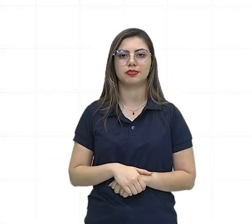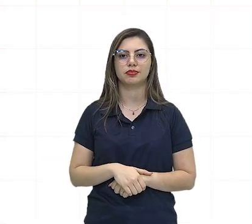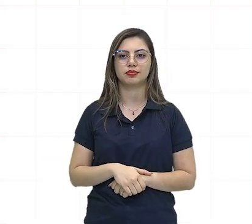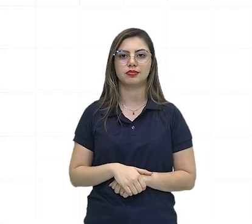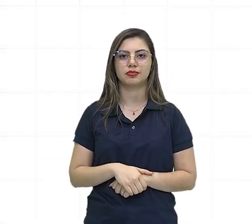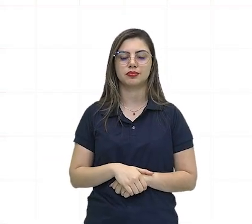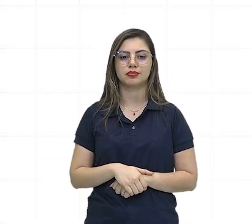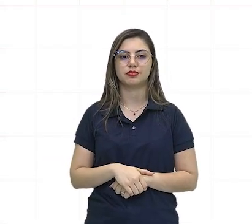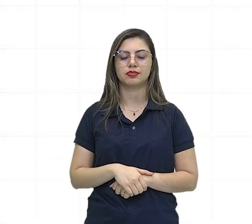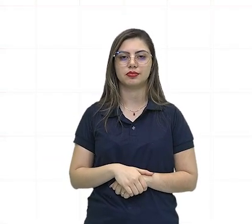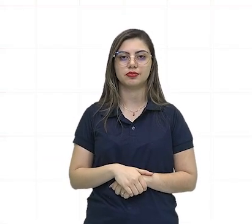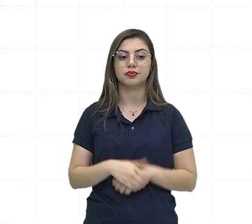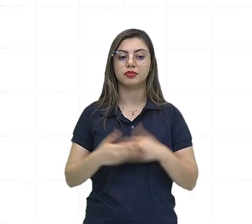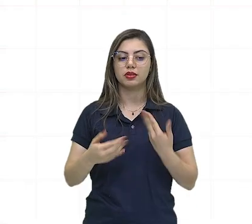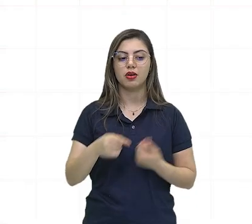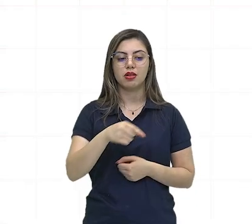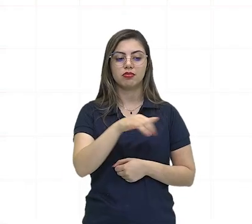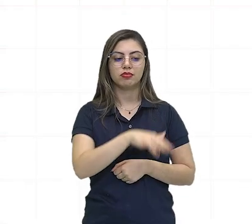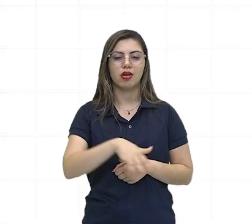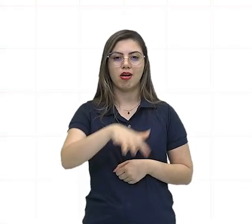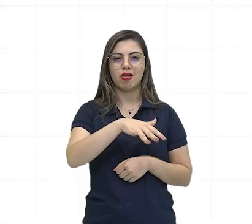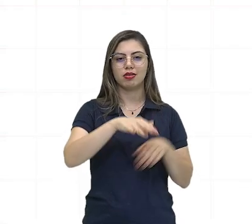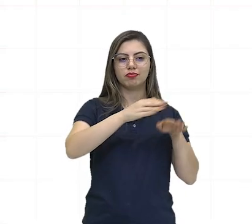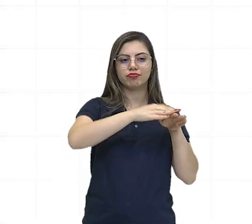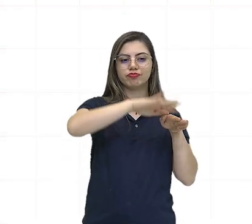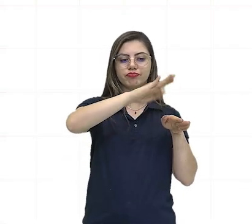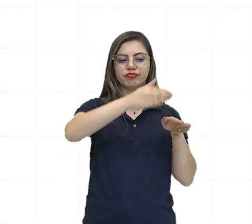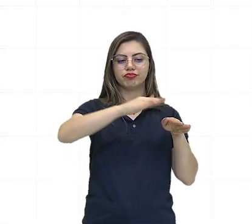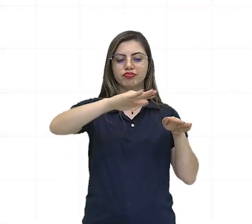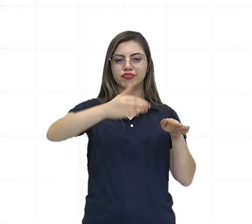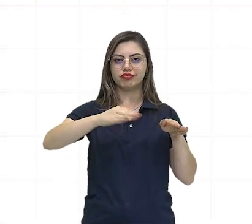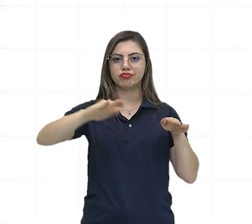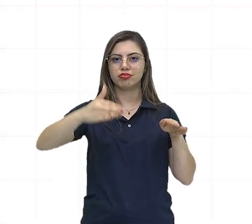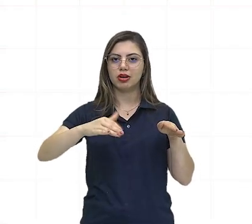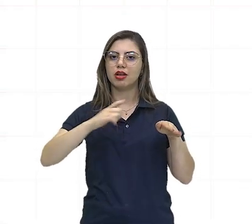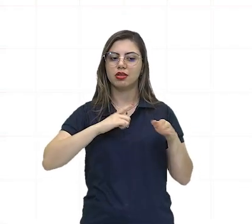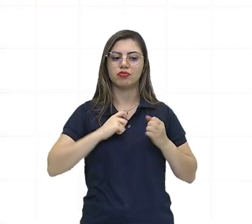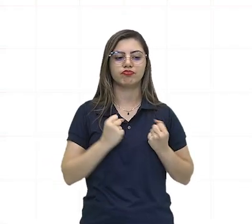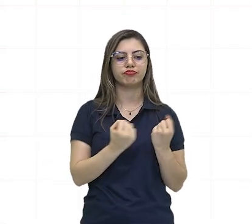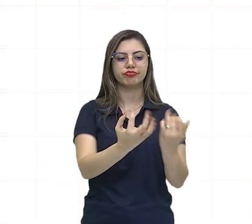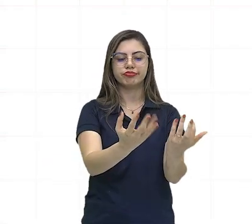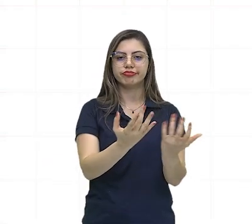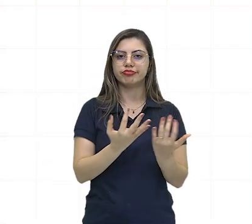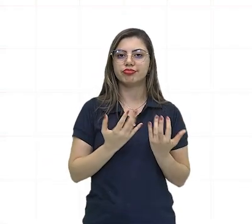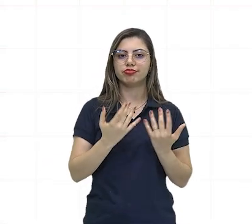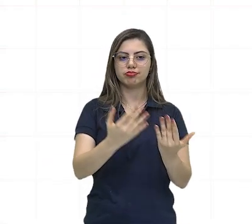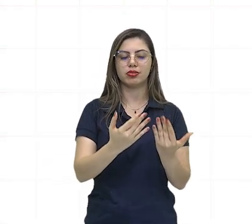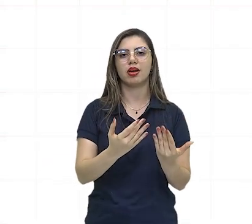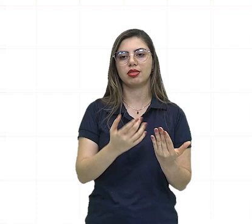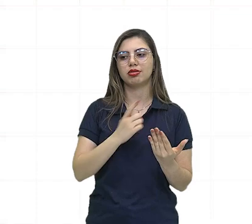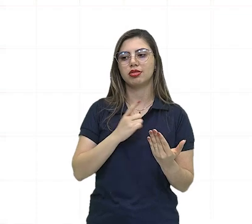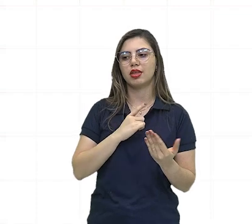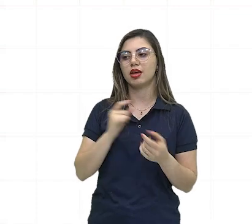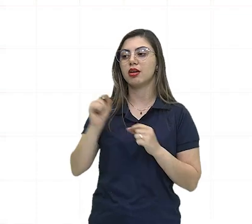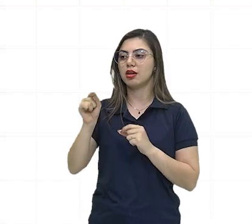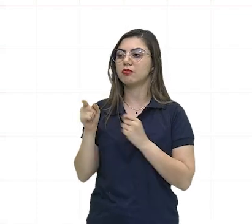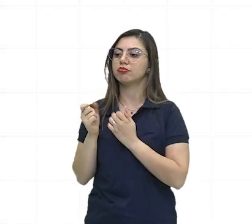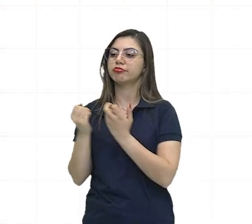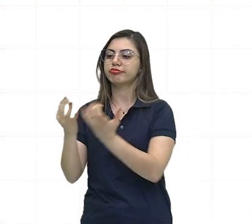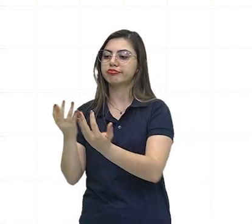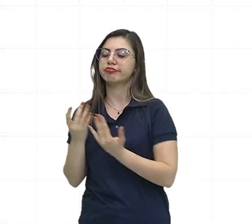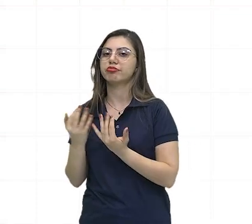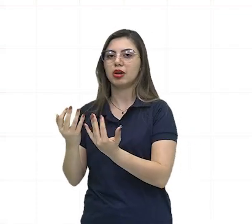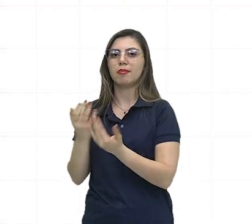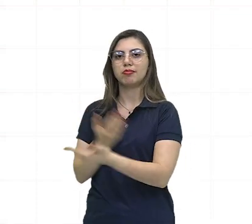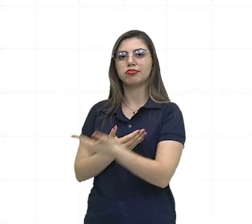nesses pedaços de terras que se assemelham a grandes jardins. Né? Na agricultura de